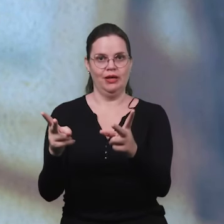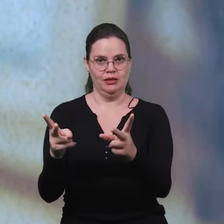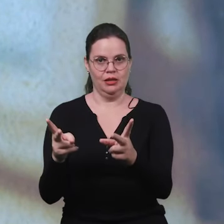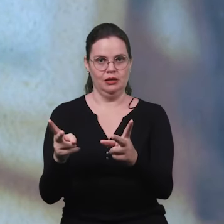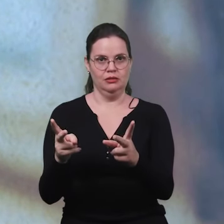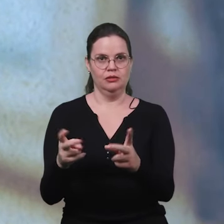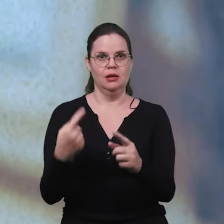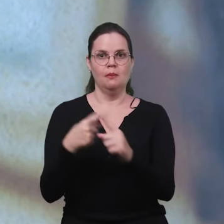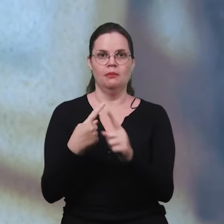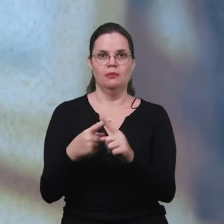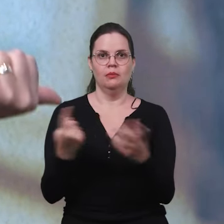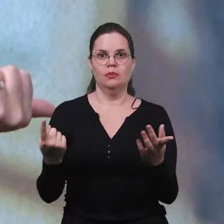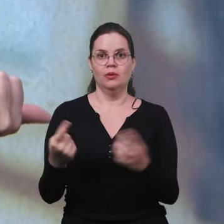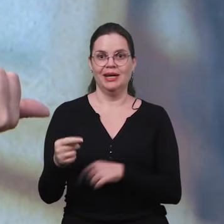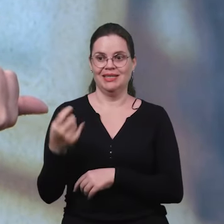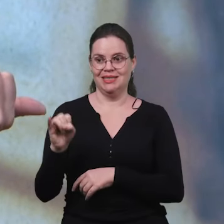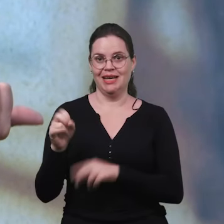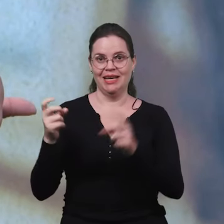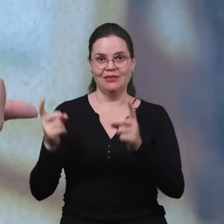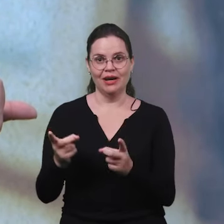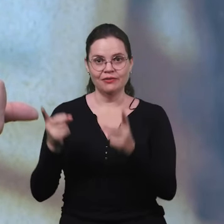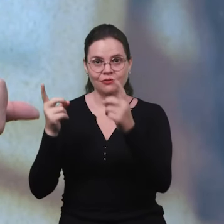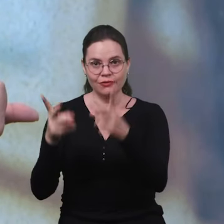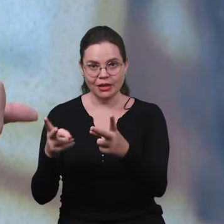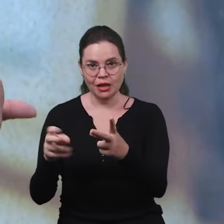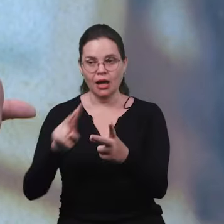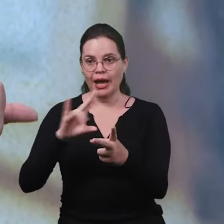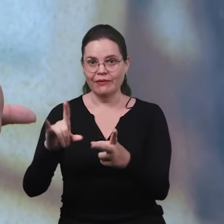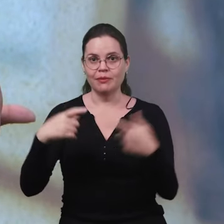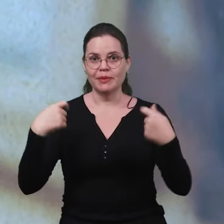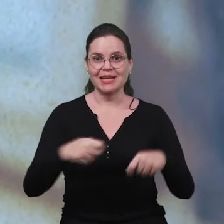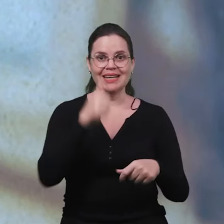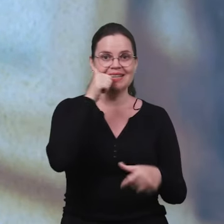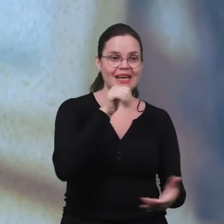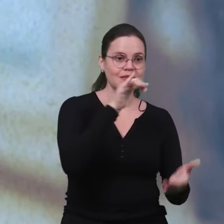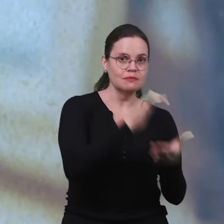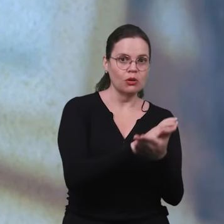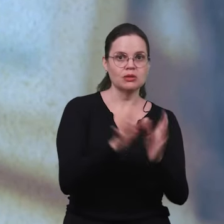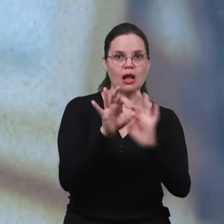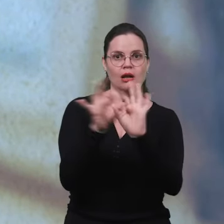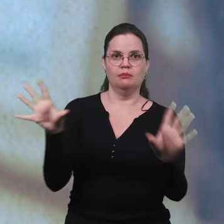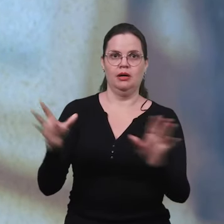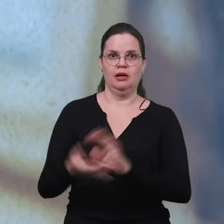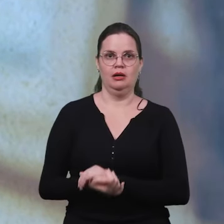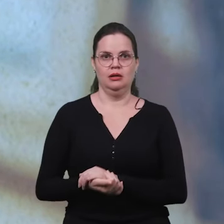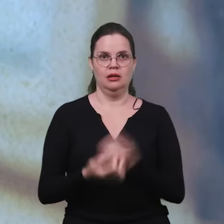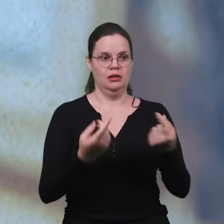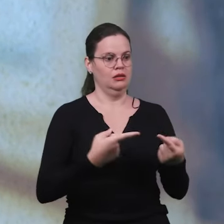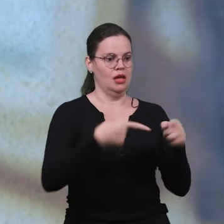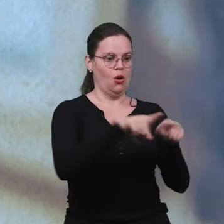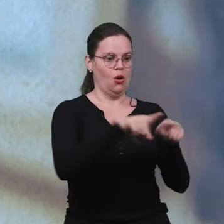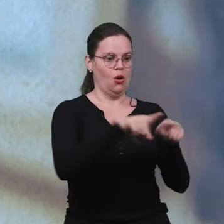de bens. Ele precisa da autorização da esposa. Isso aí é o Togo Schroeder, né? Isso, ele precisa. Na união estável isso acontece? Não, pelo contrário.